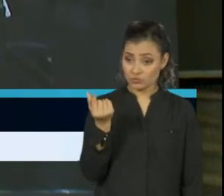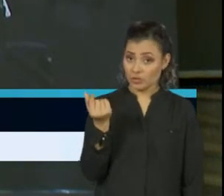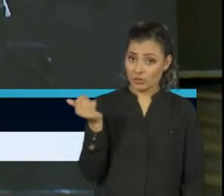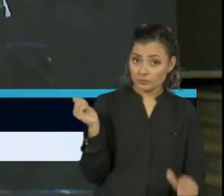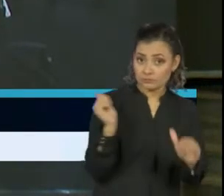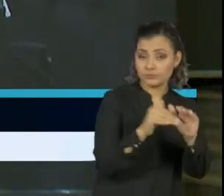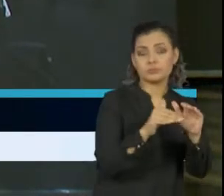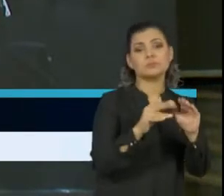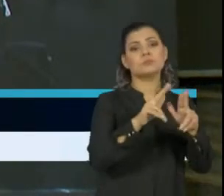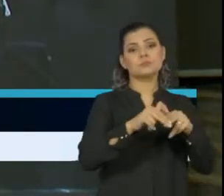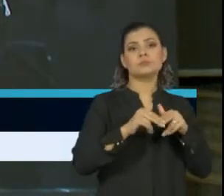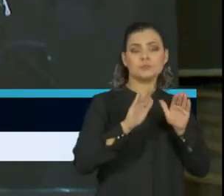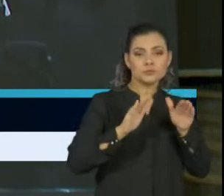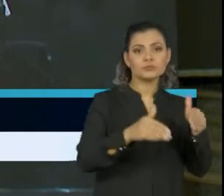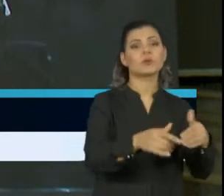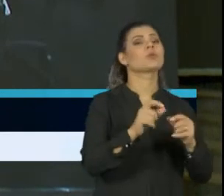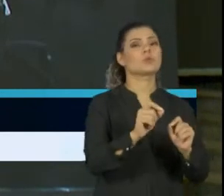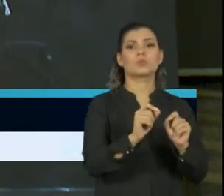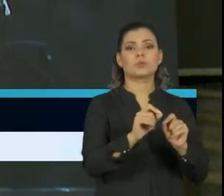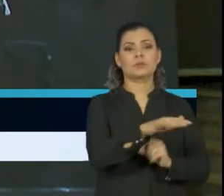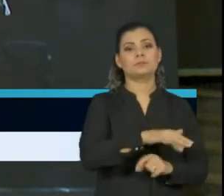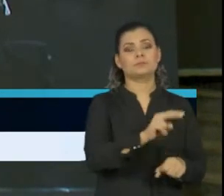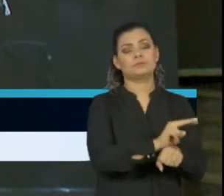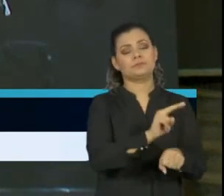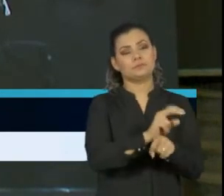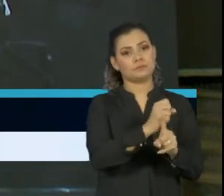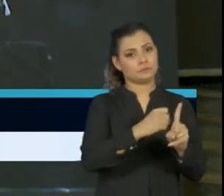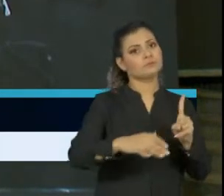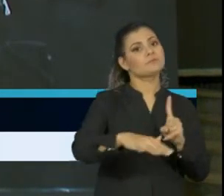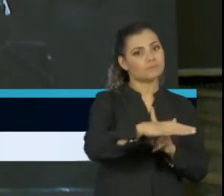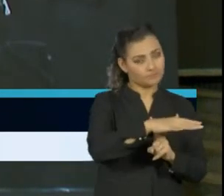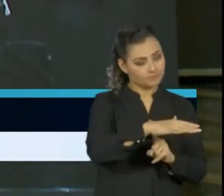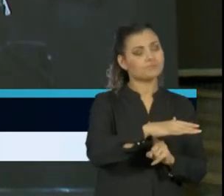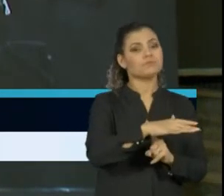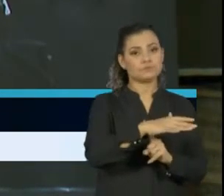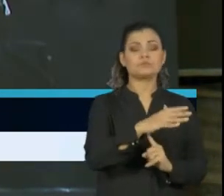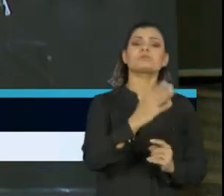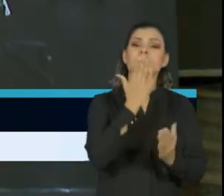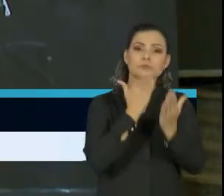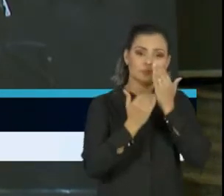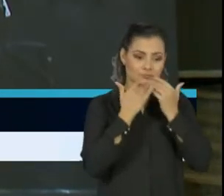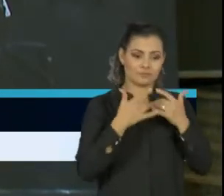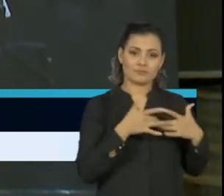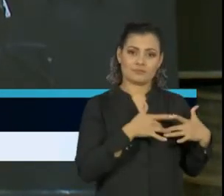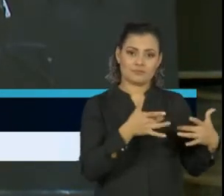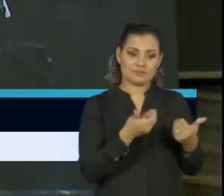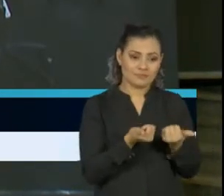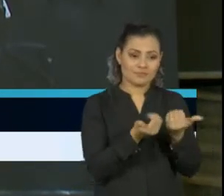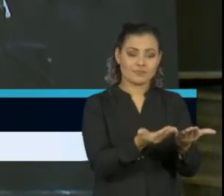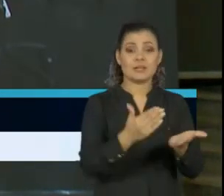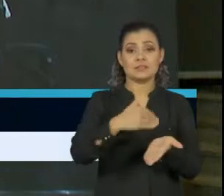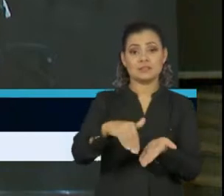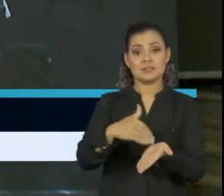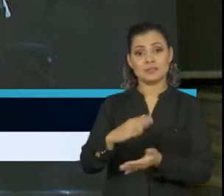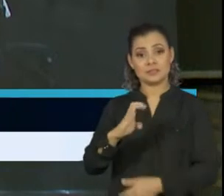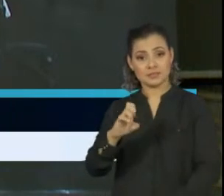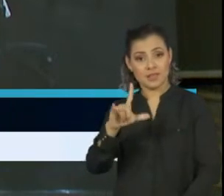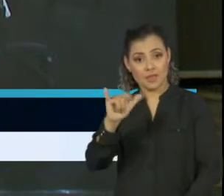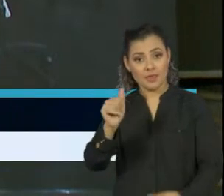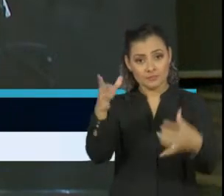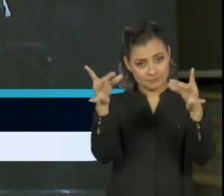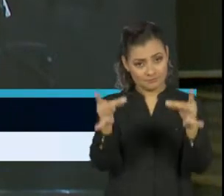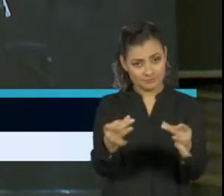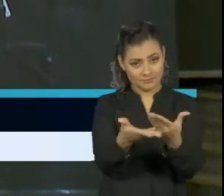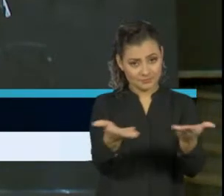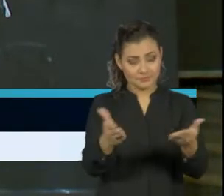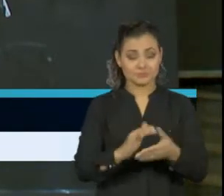recursos foram direcionados a medidas de proteção social, através do Alimento Solidário, programa que a secretária Célia Parnes vai dar mais